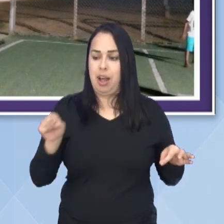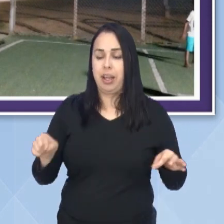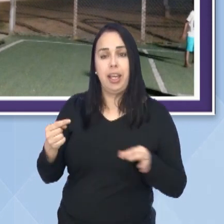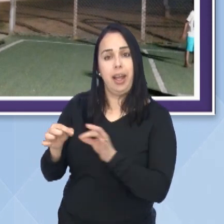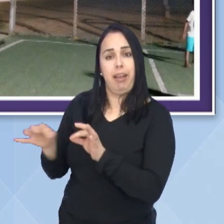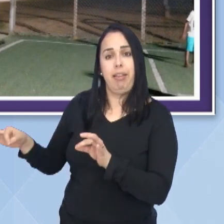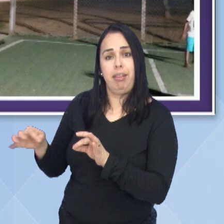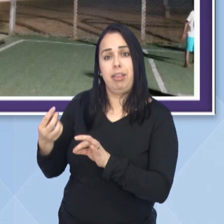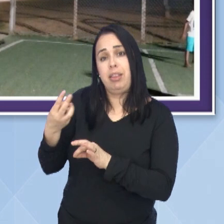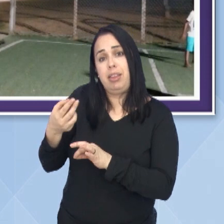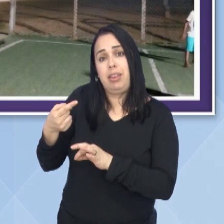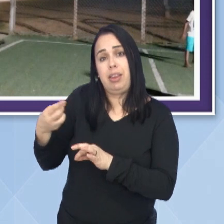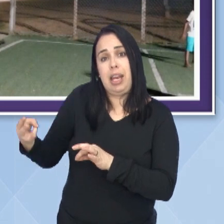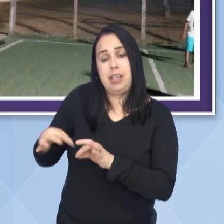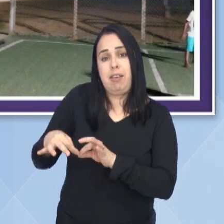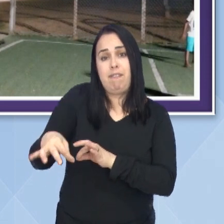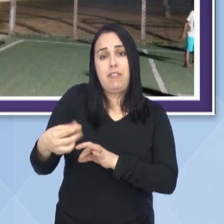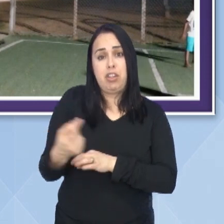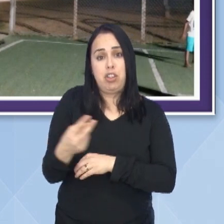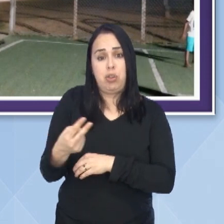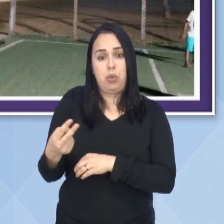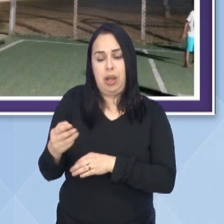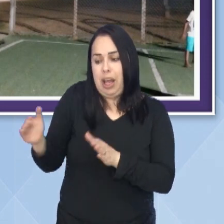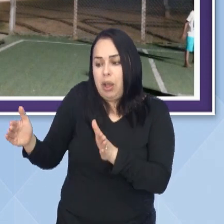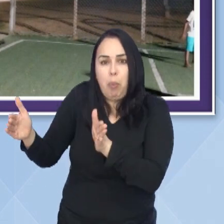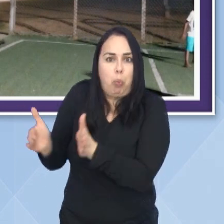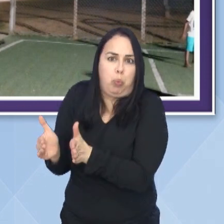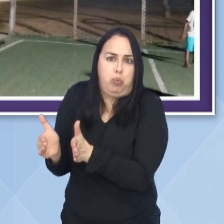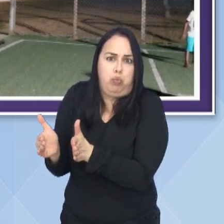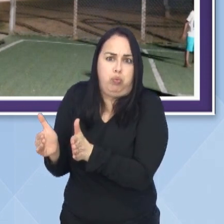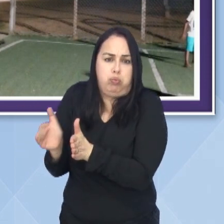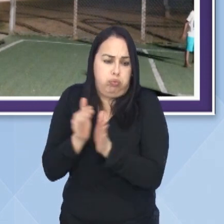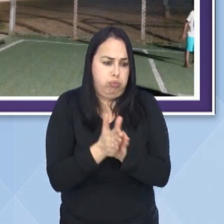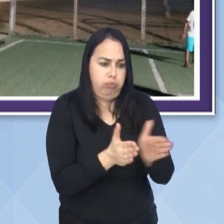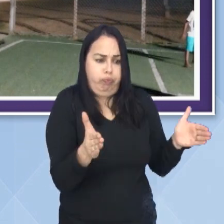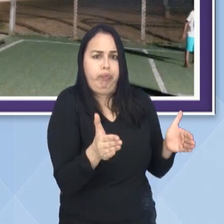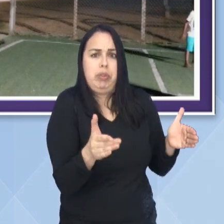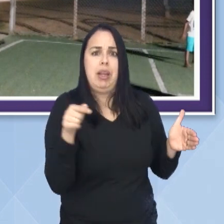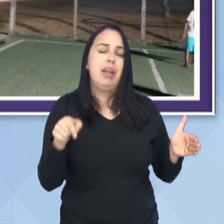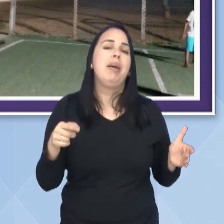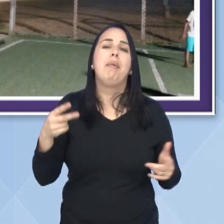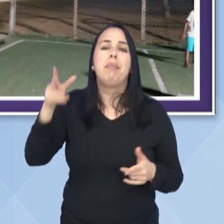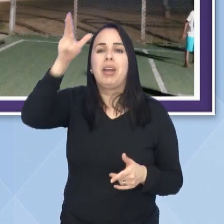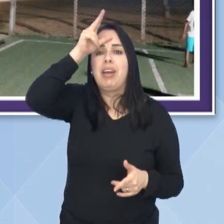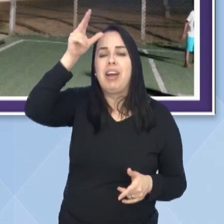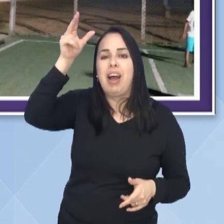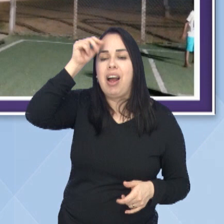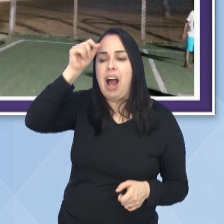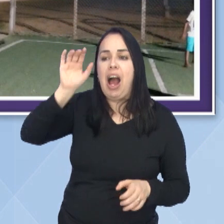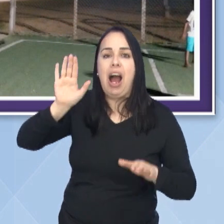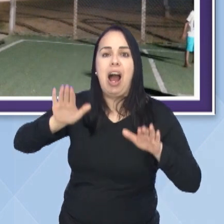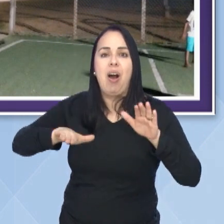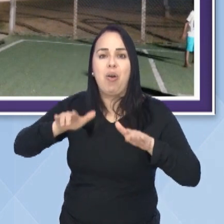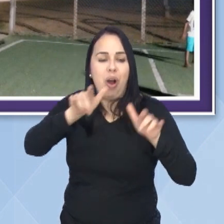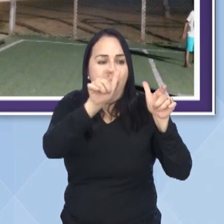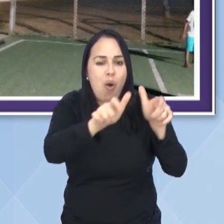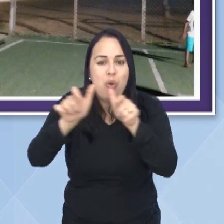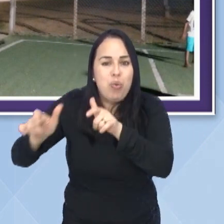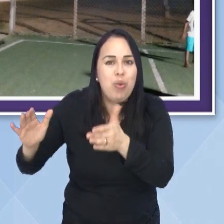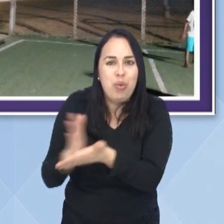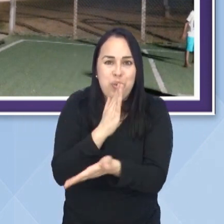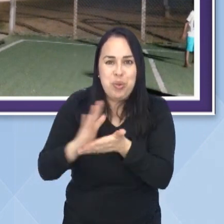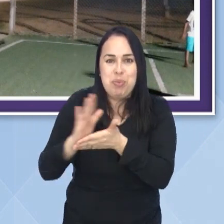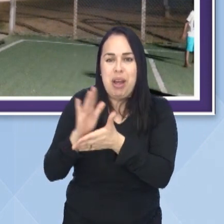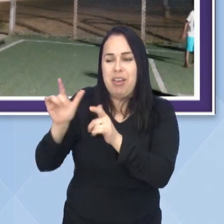quadra. Então, olha só, ali é uma meia quadra, né? Porque o prefeito faz em alguns bairros algo meia boca.